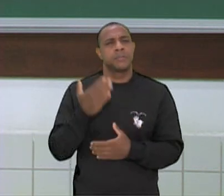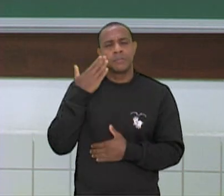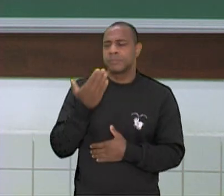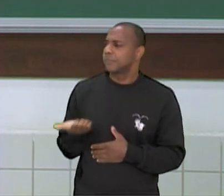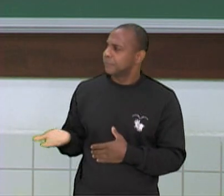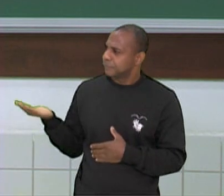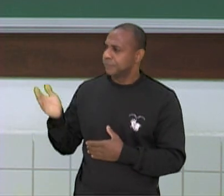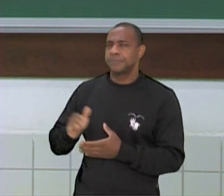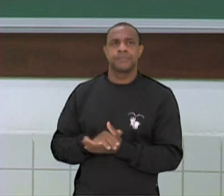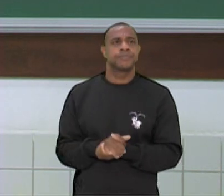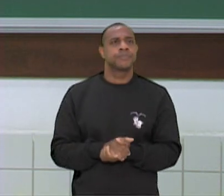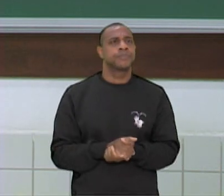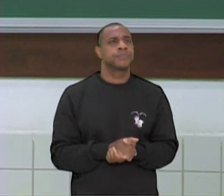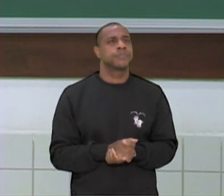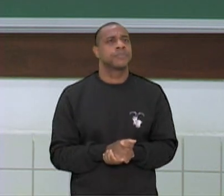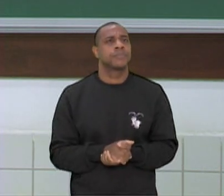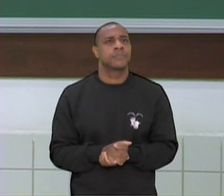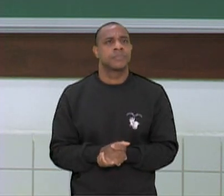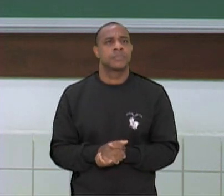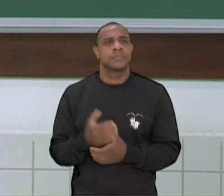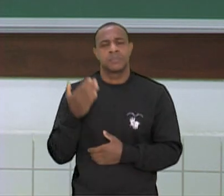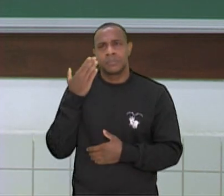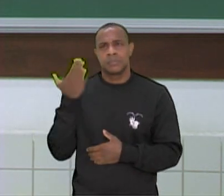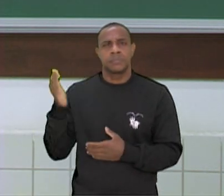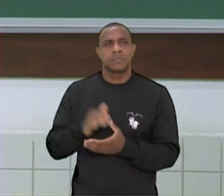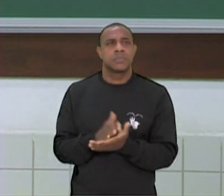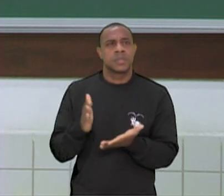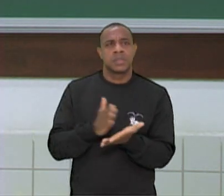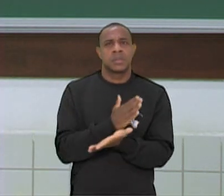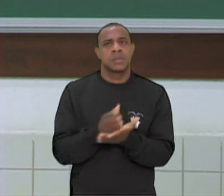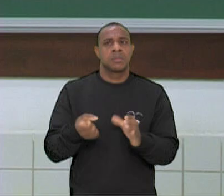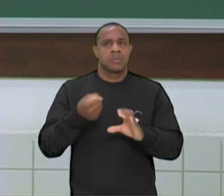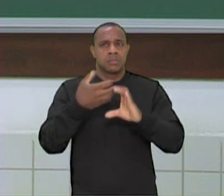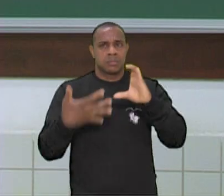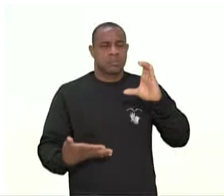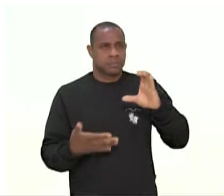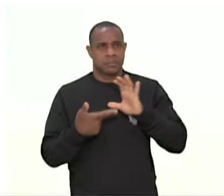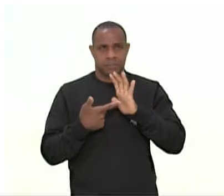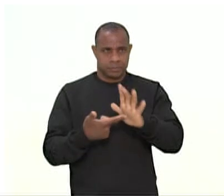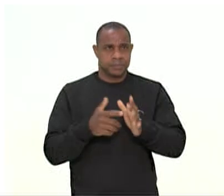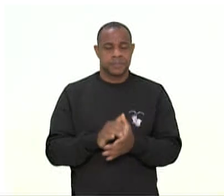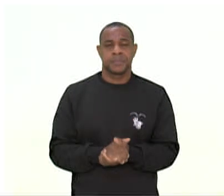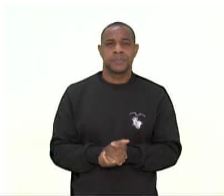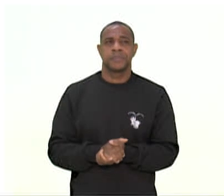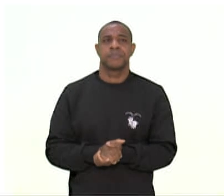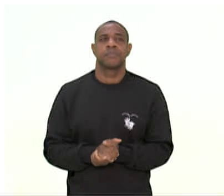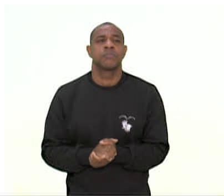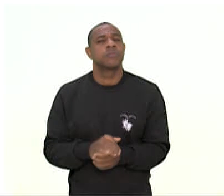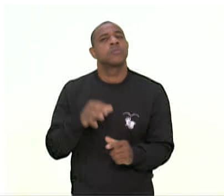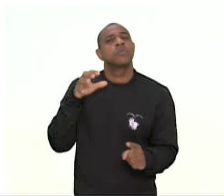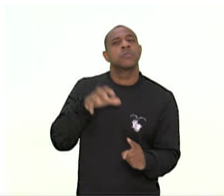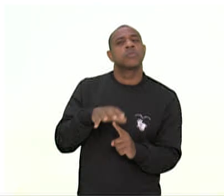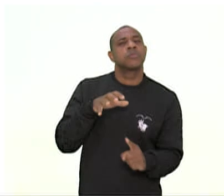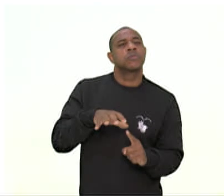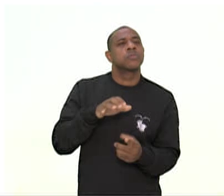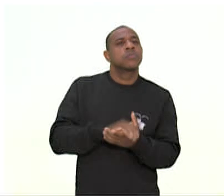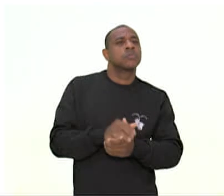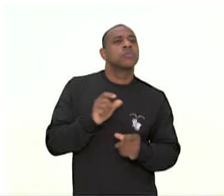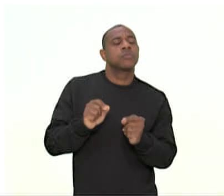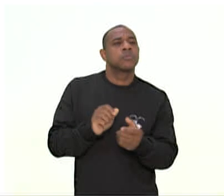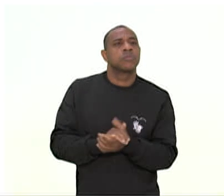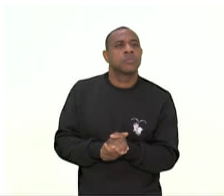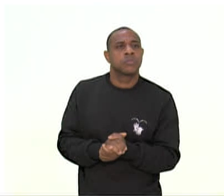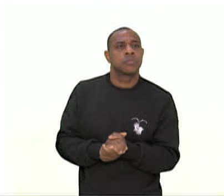esse teatro. Olha lá, algumas características que eu selecionei para vocês. Influência do discurso marxista,